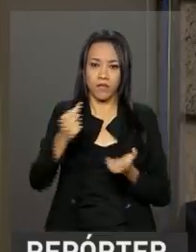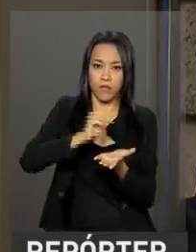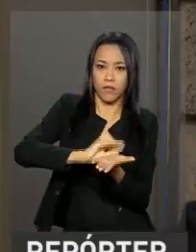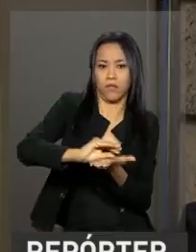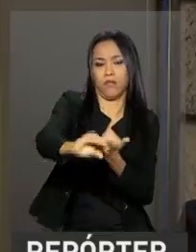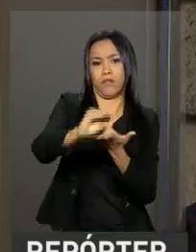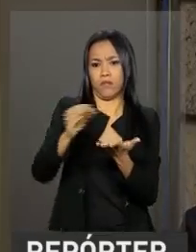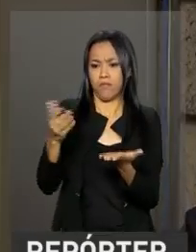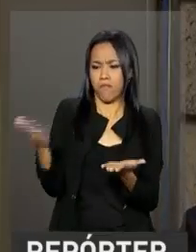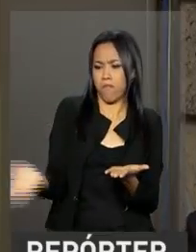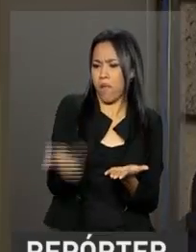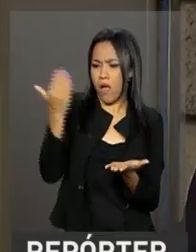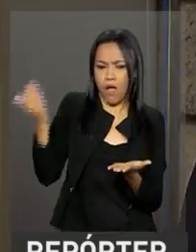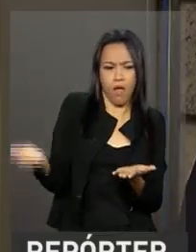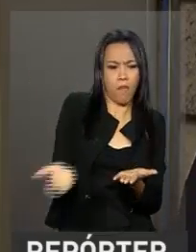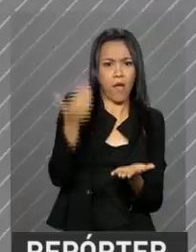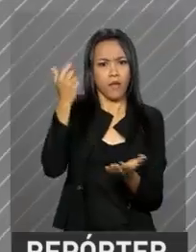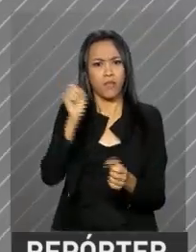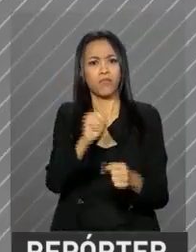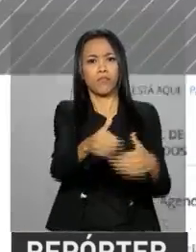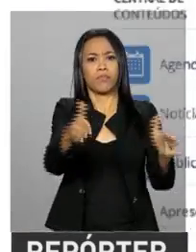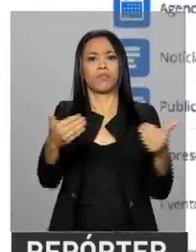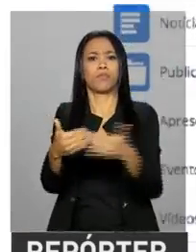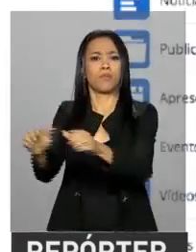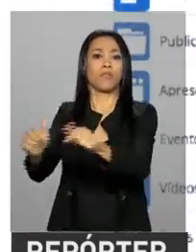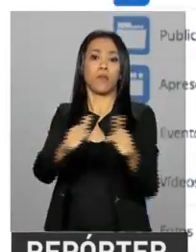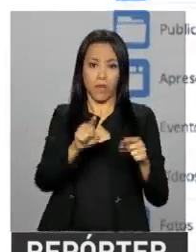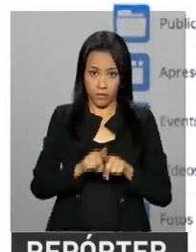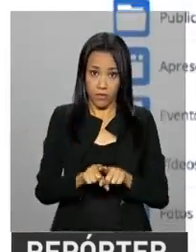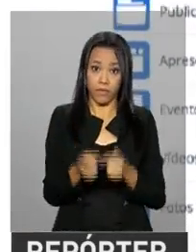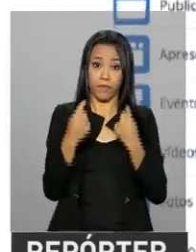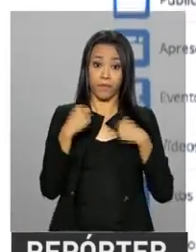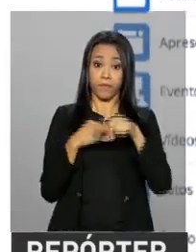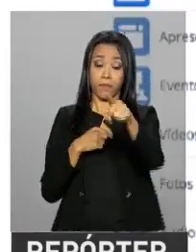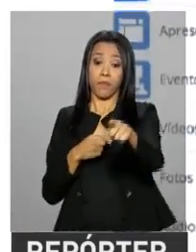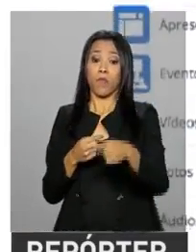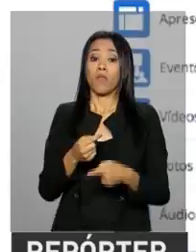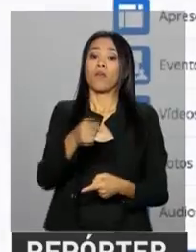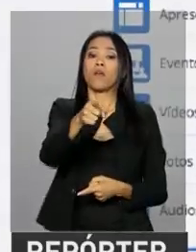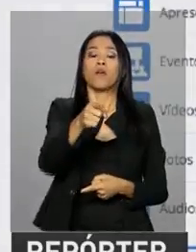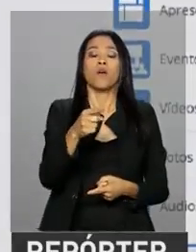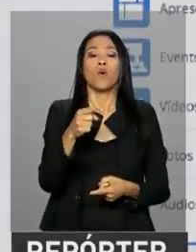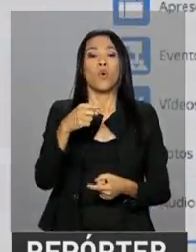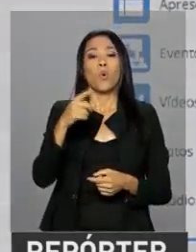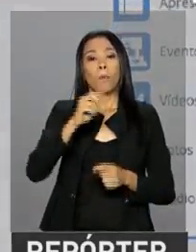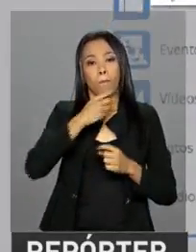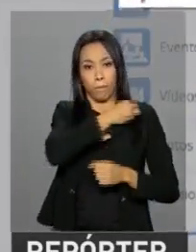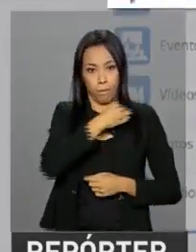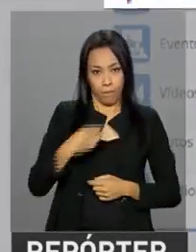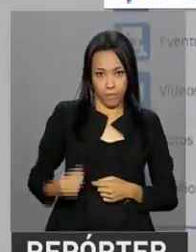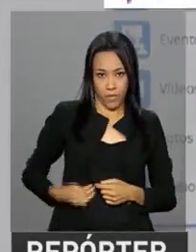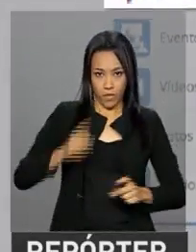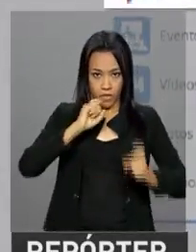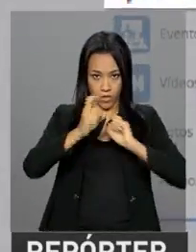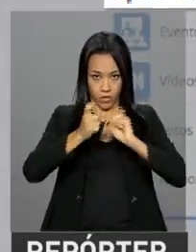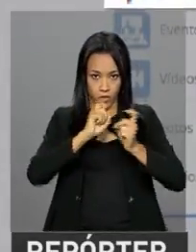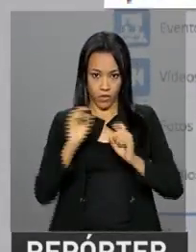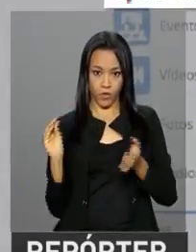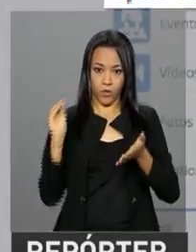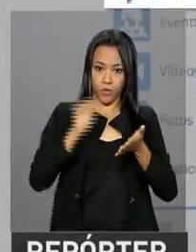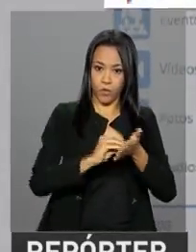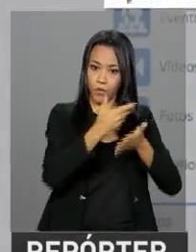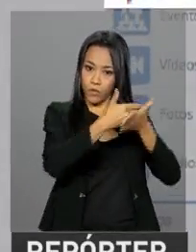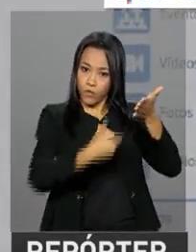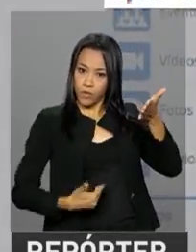mais investimentos significa mais empregos. Em nota, o ministro do Planejamento, Diogo Oliveira, disse que o PIB desse primeiro trimestre